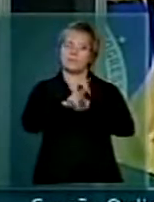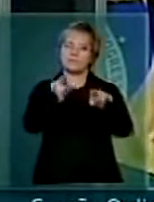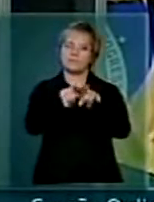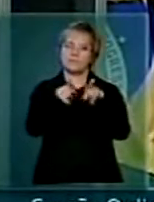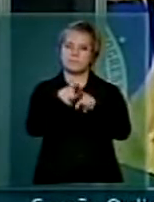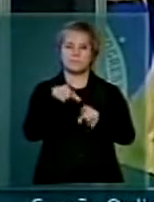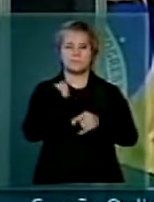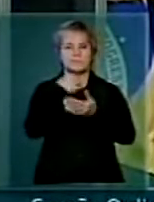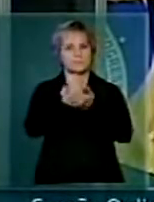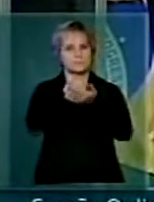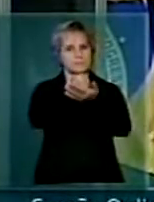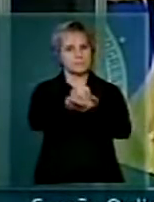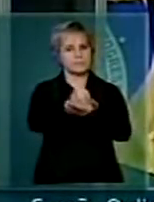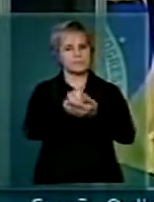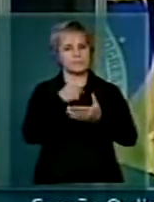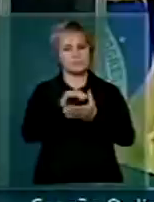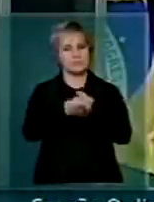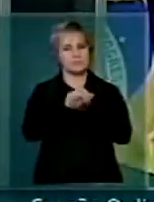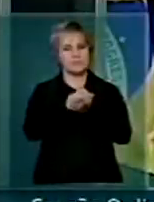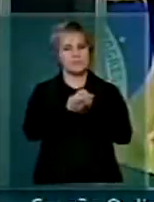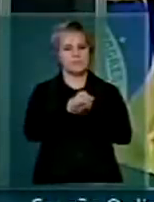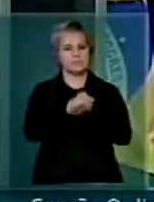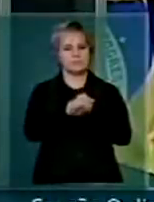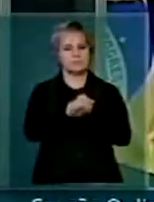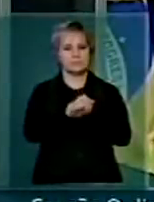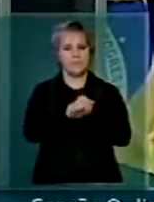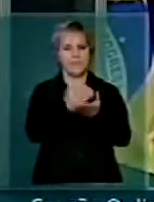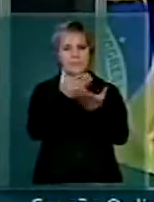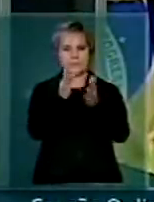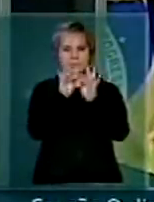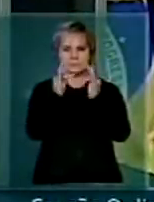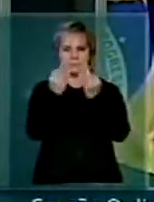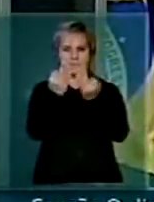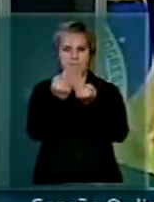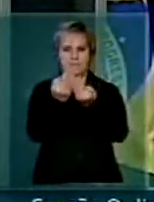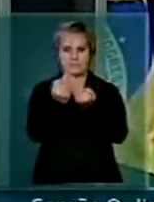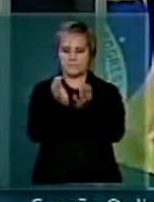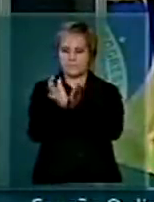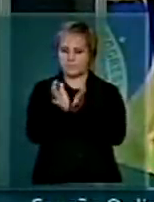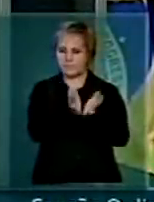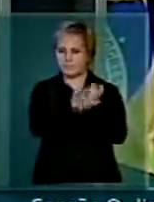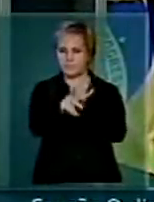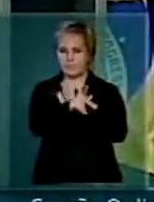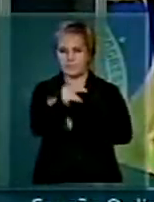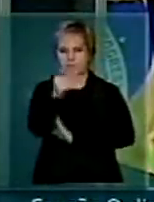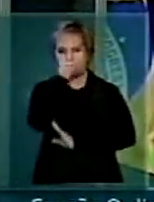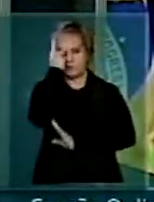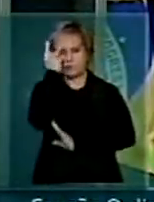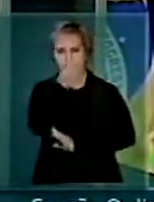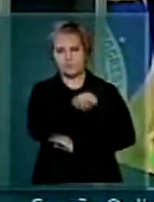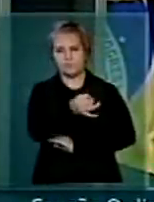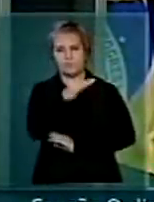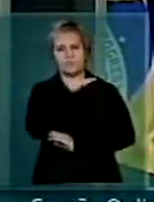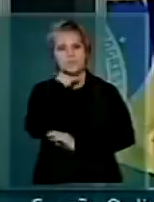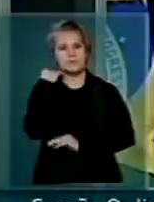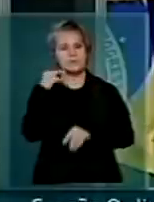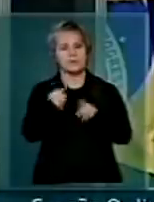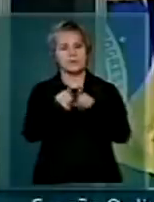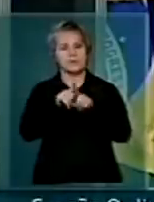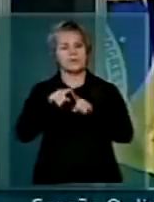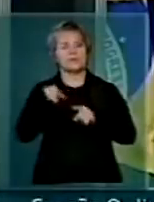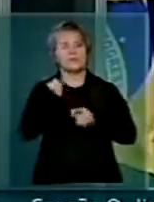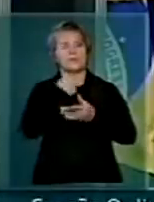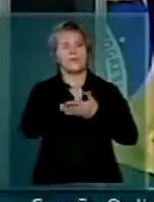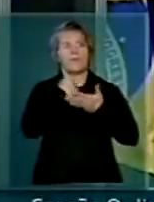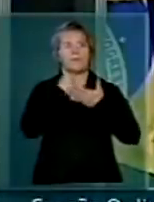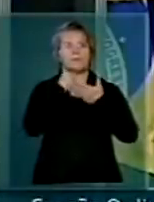nossas condolências, nosso sentimento às famílias dos companheiros que faleceram e nossa